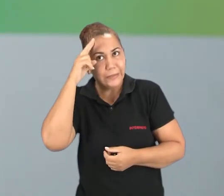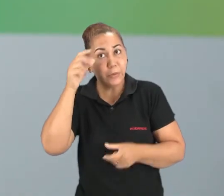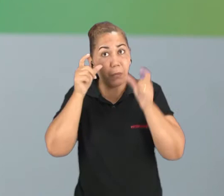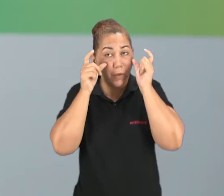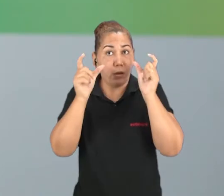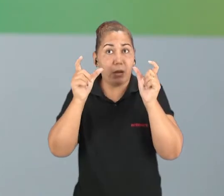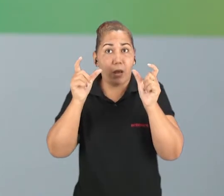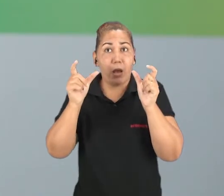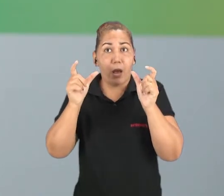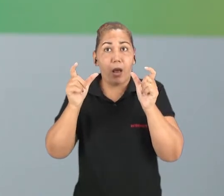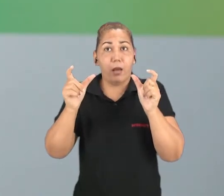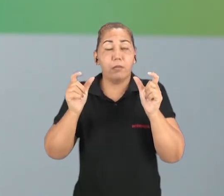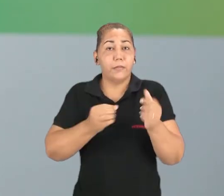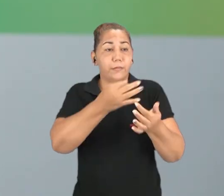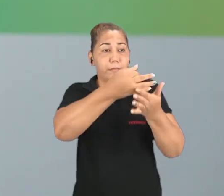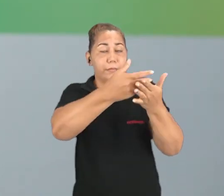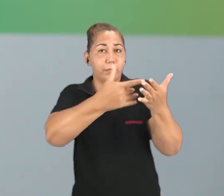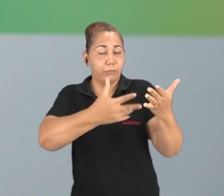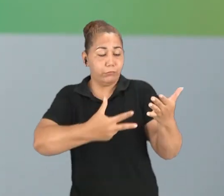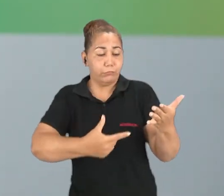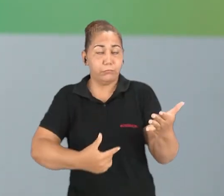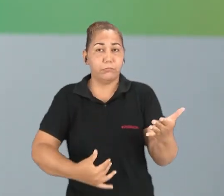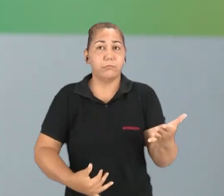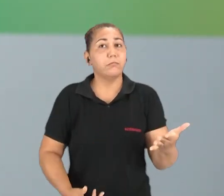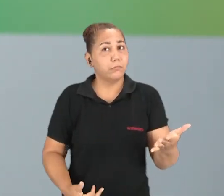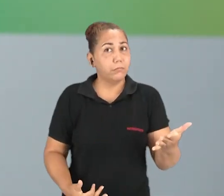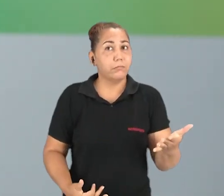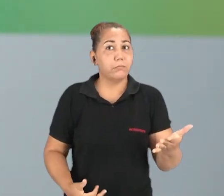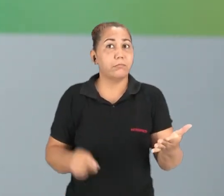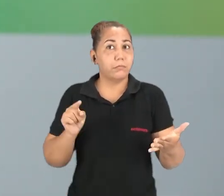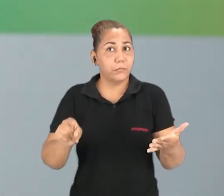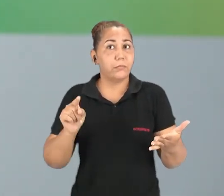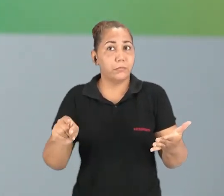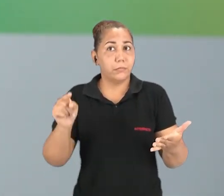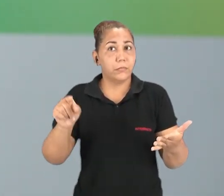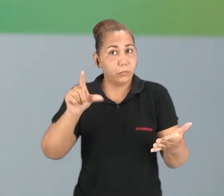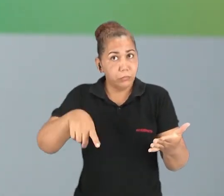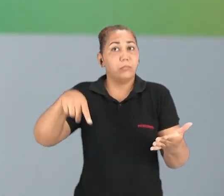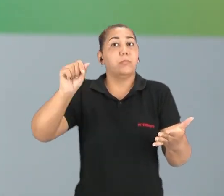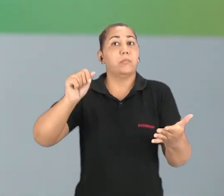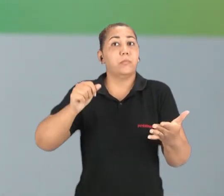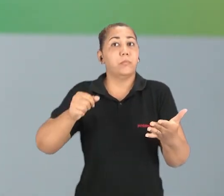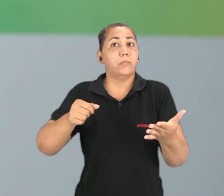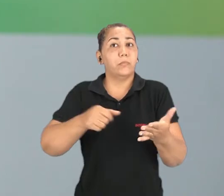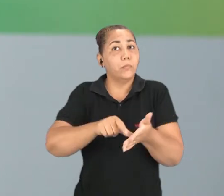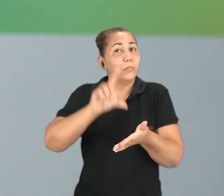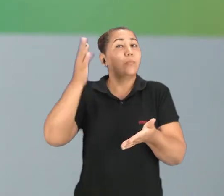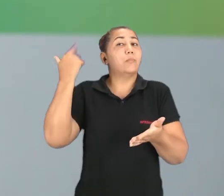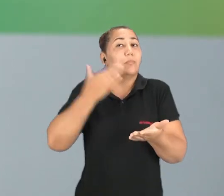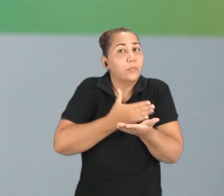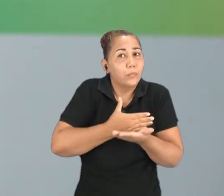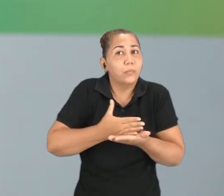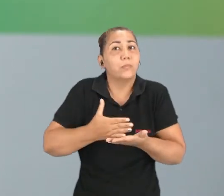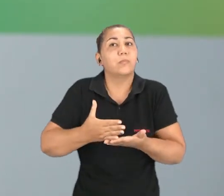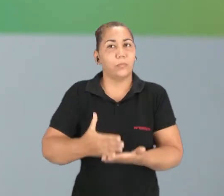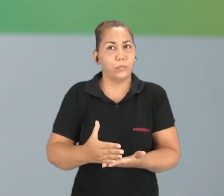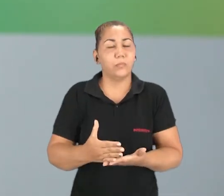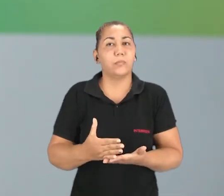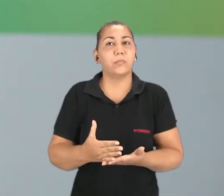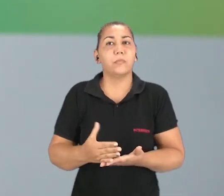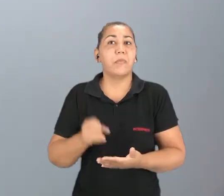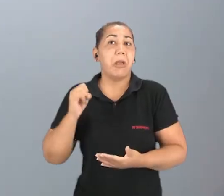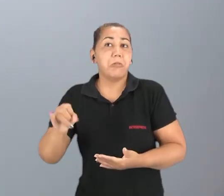atento ao roteiro. De acordo com o teu roteiro que você estabelece inicialmente, previamente aí, se